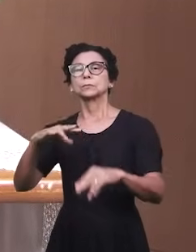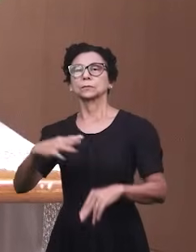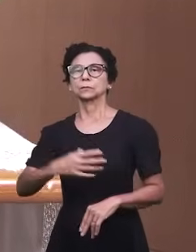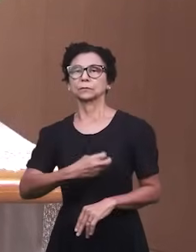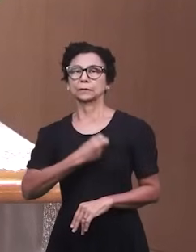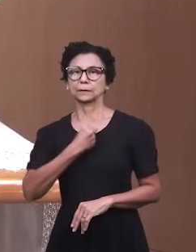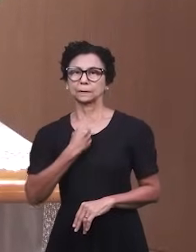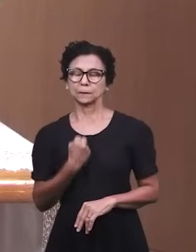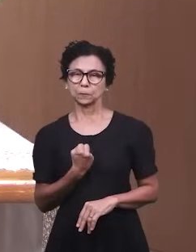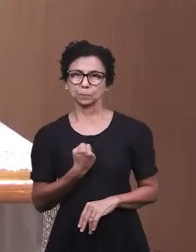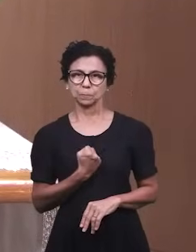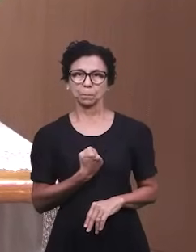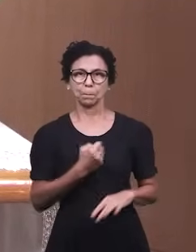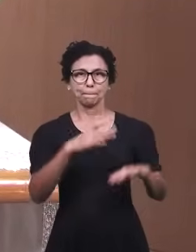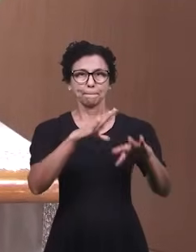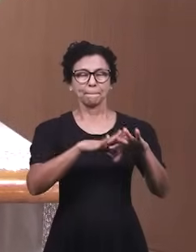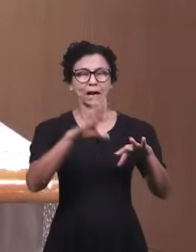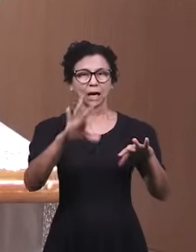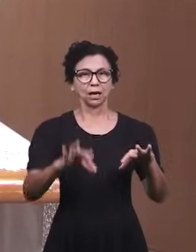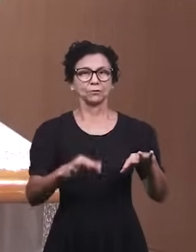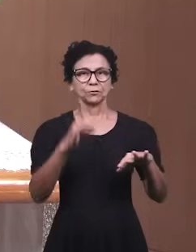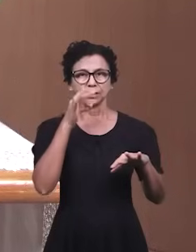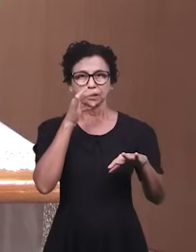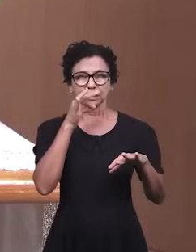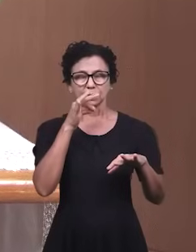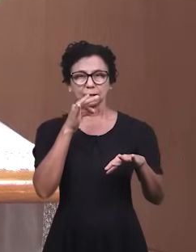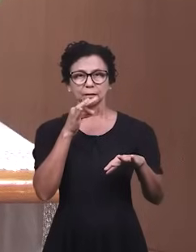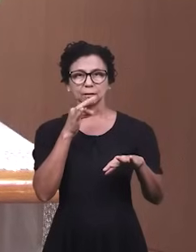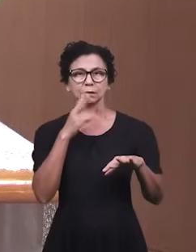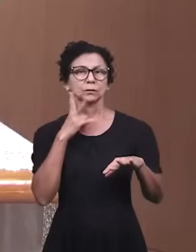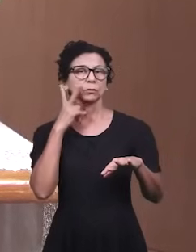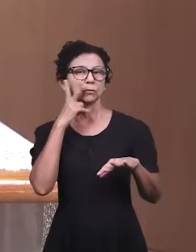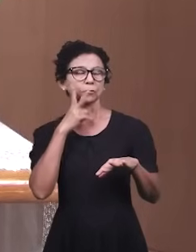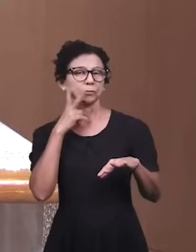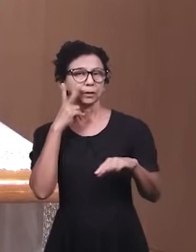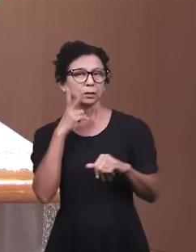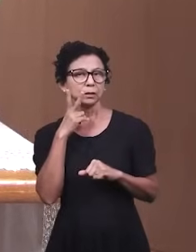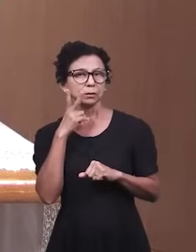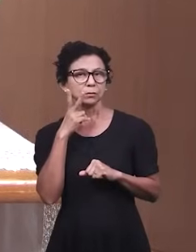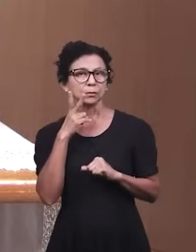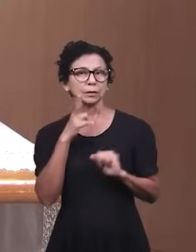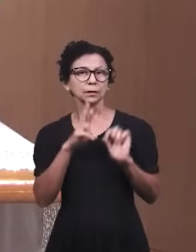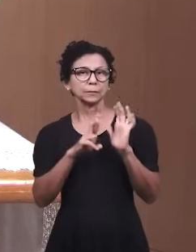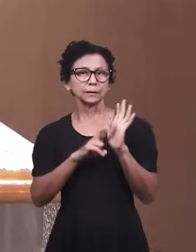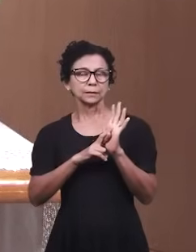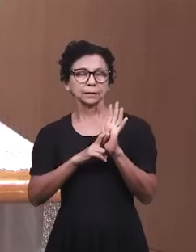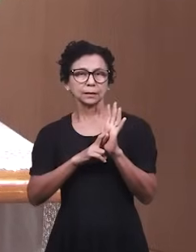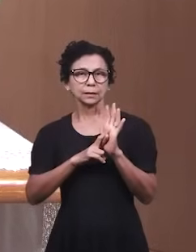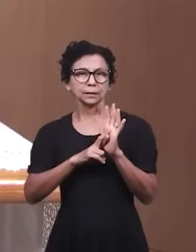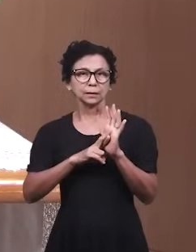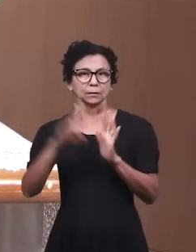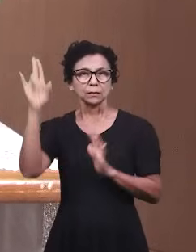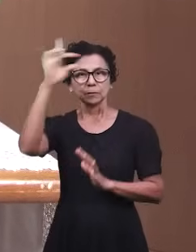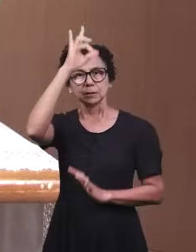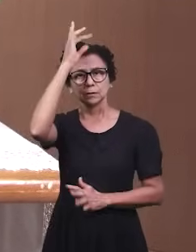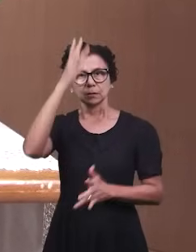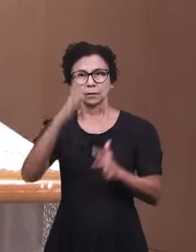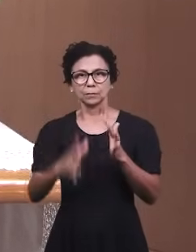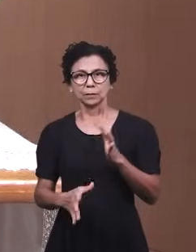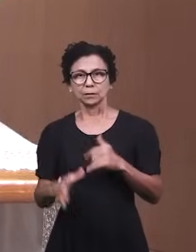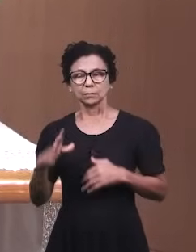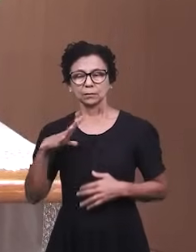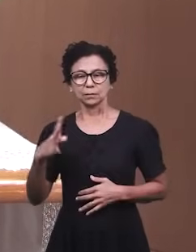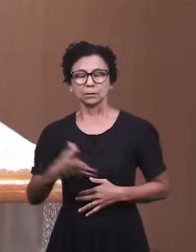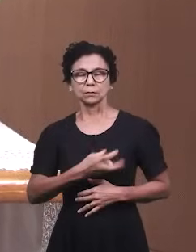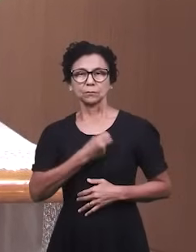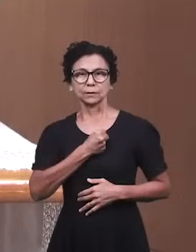Porque essa vinha de vinho tinto traz a doçura, a leveza da salvação, da santificação que